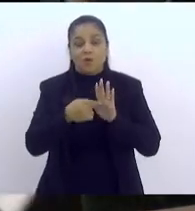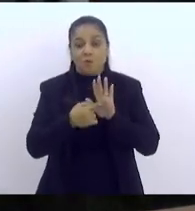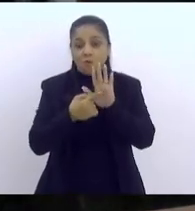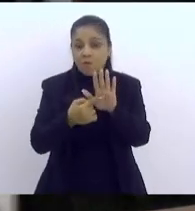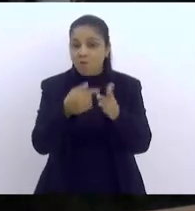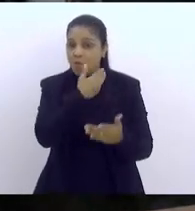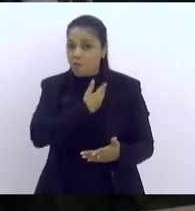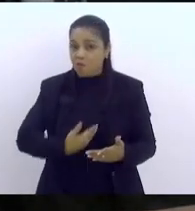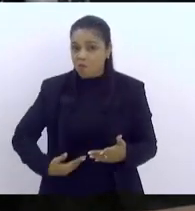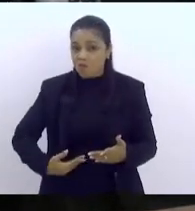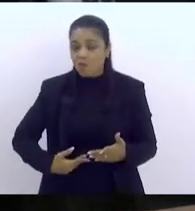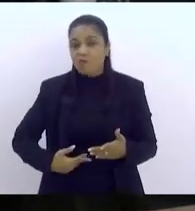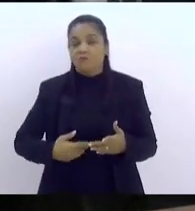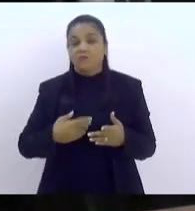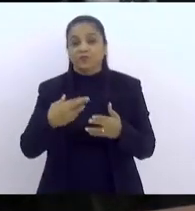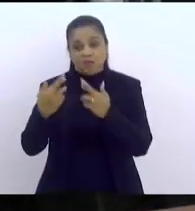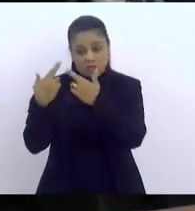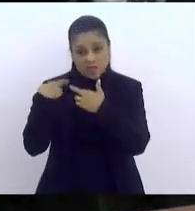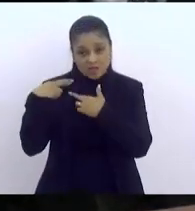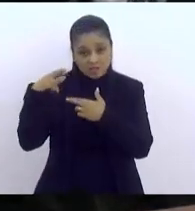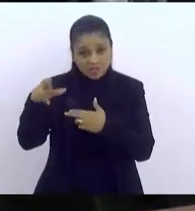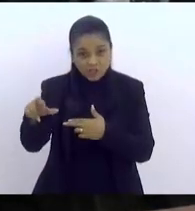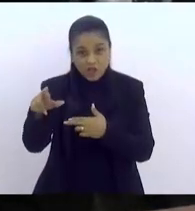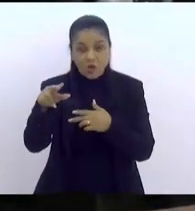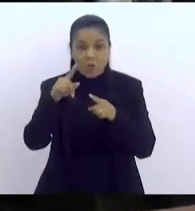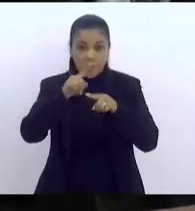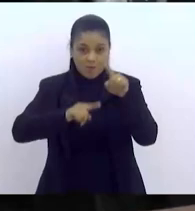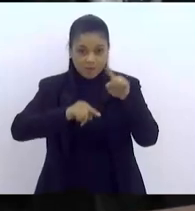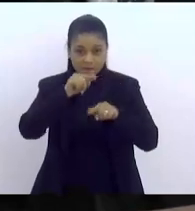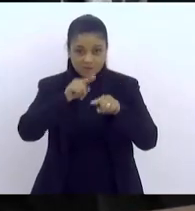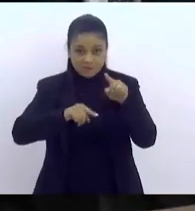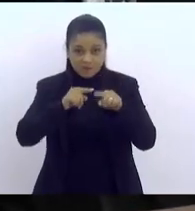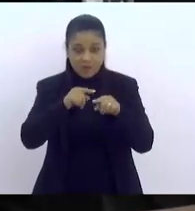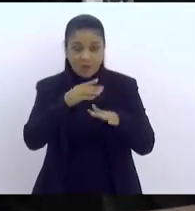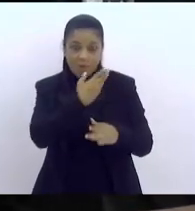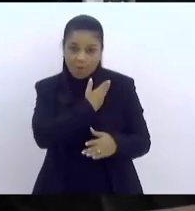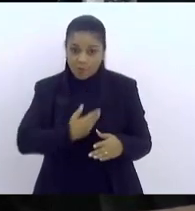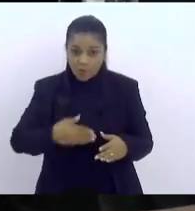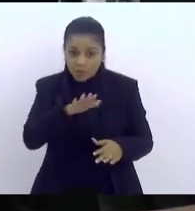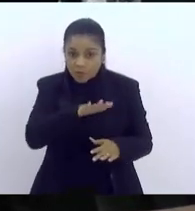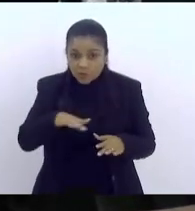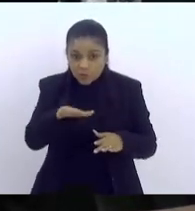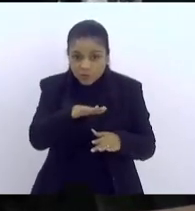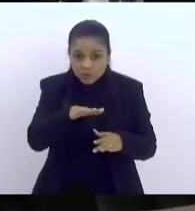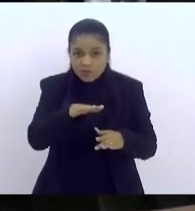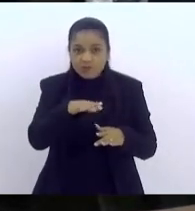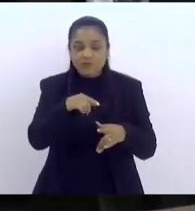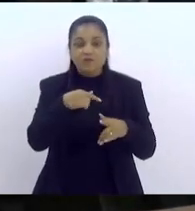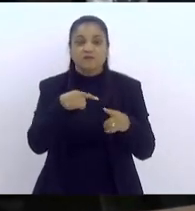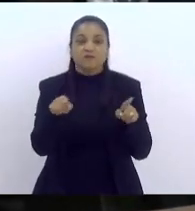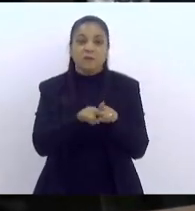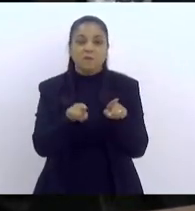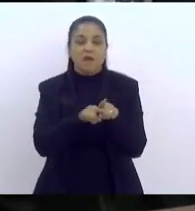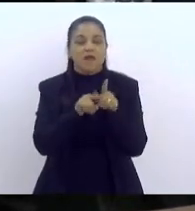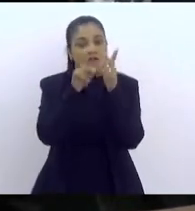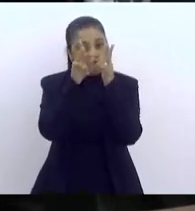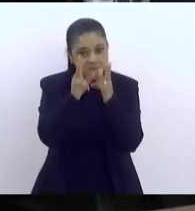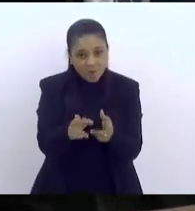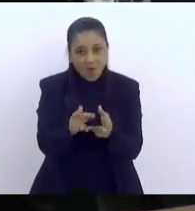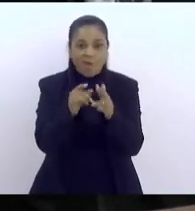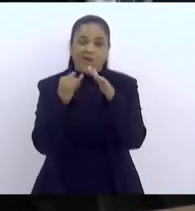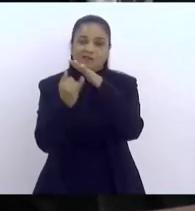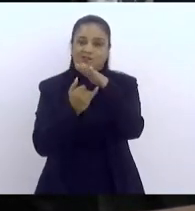culto religioso. E, curiosamente, essa é a mesma instituição que eu também tenho aqui em minhas